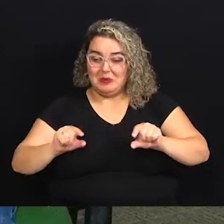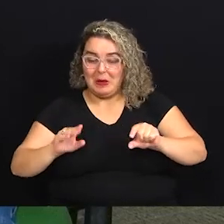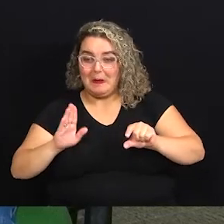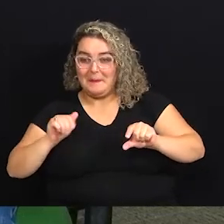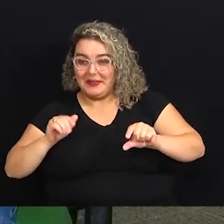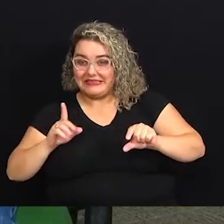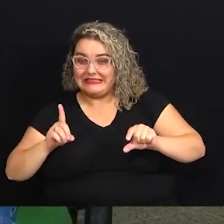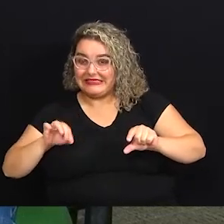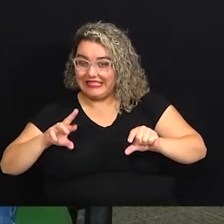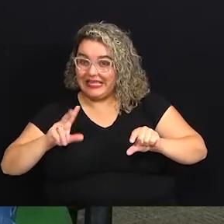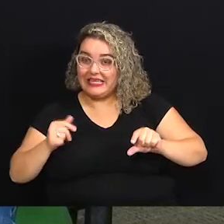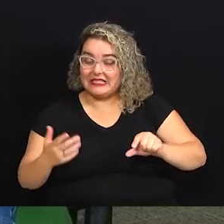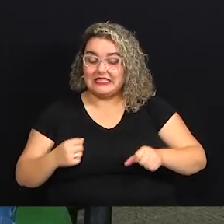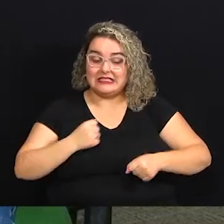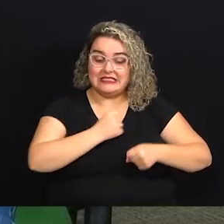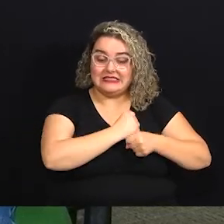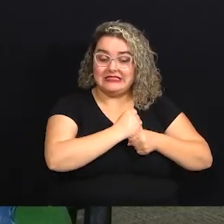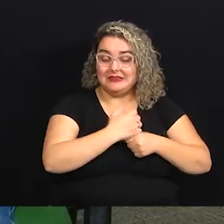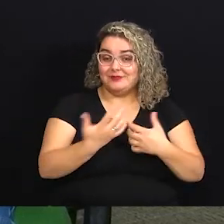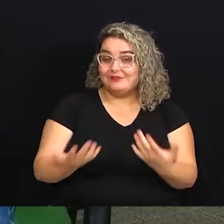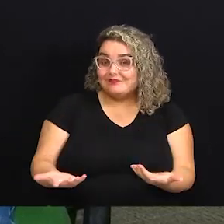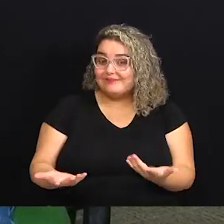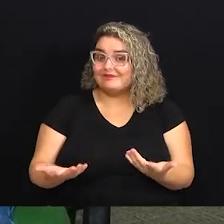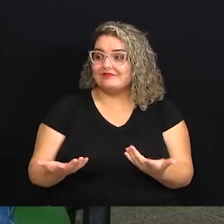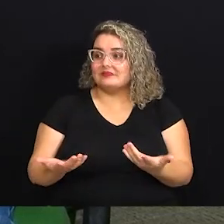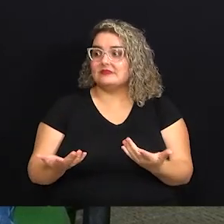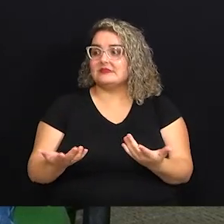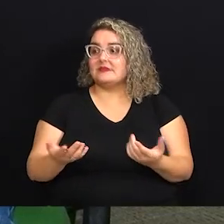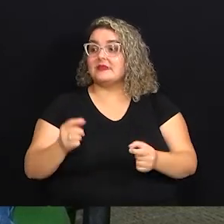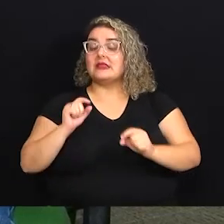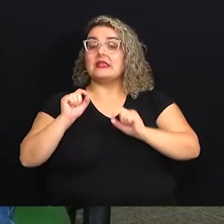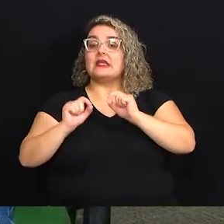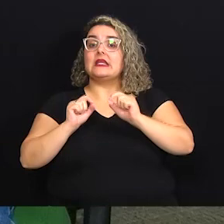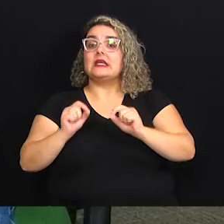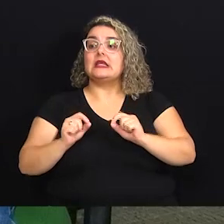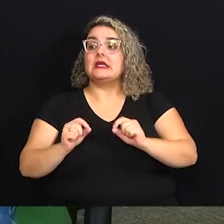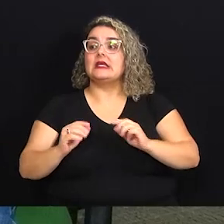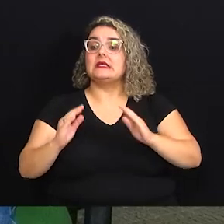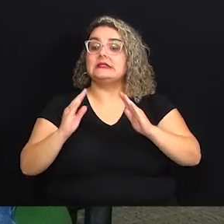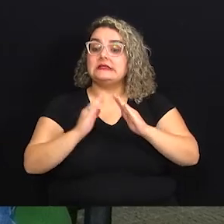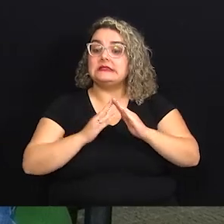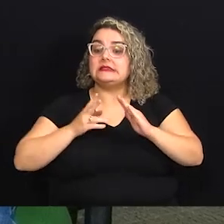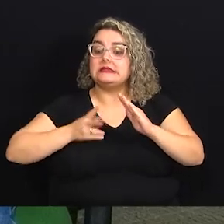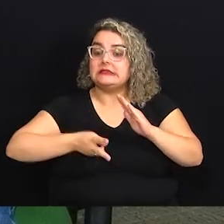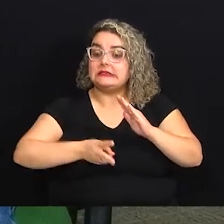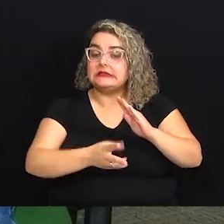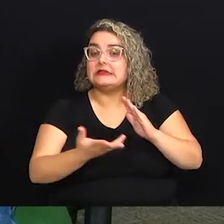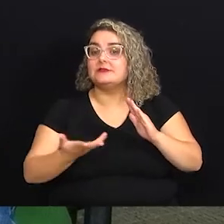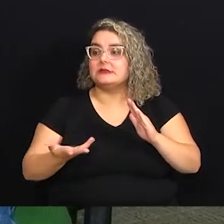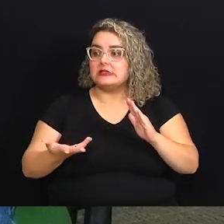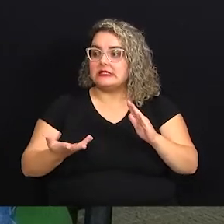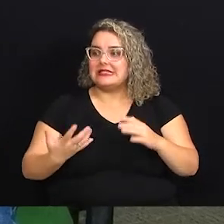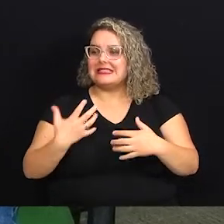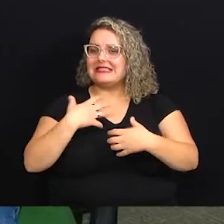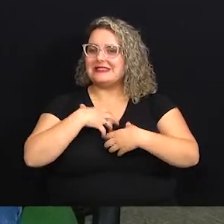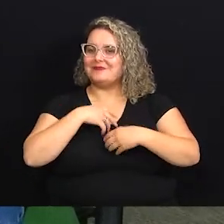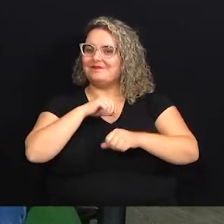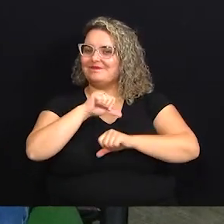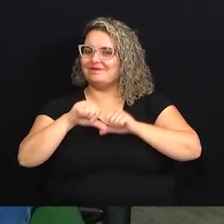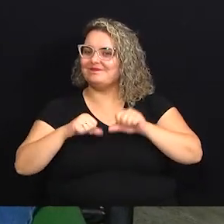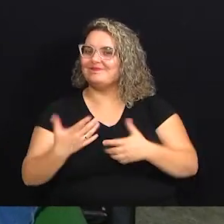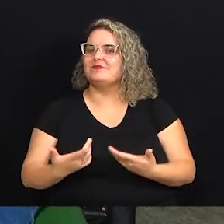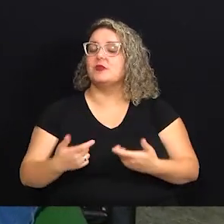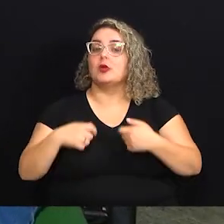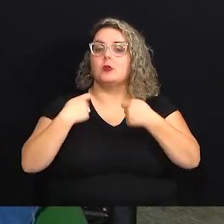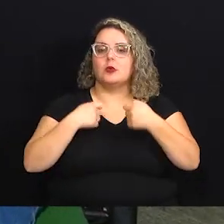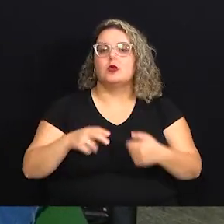longo desse ano. Então, quem está ficando muito em casa, sente essa